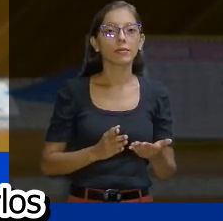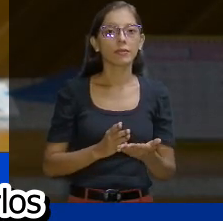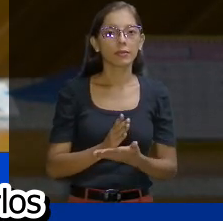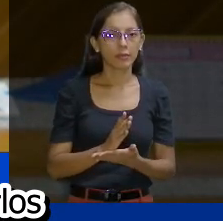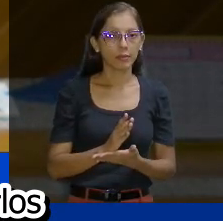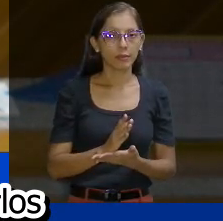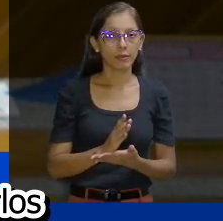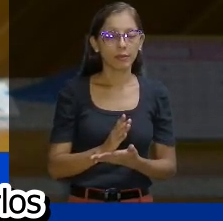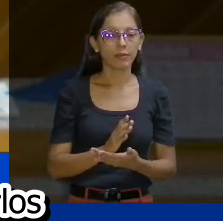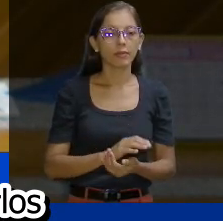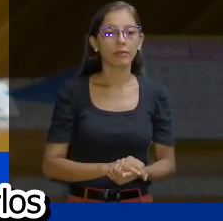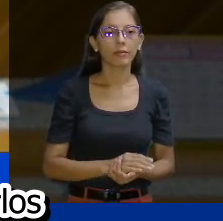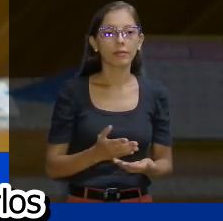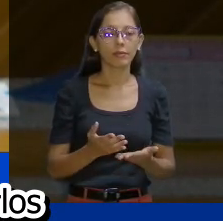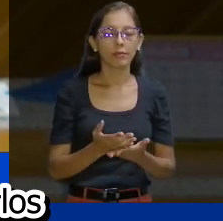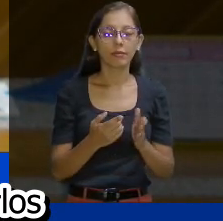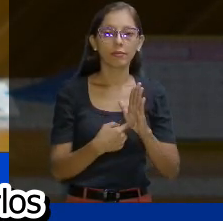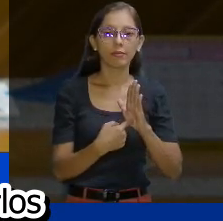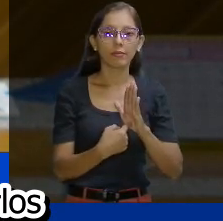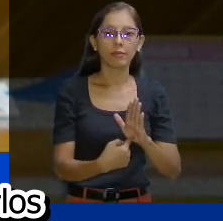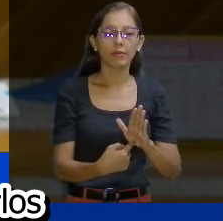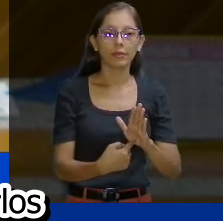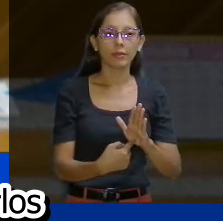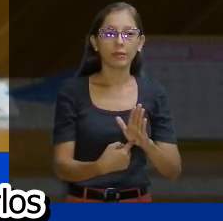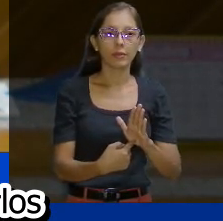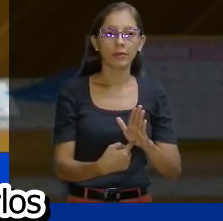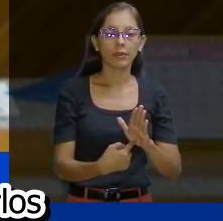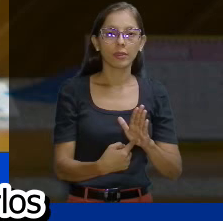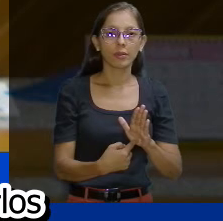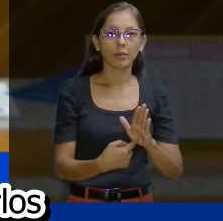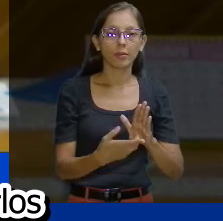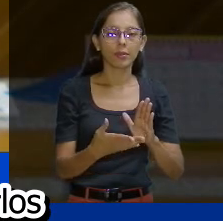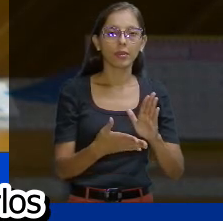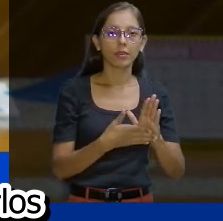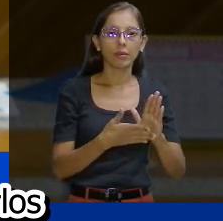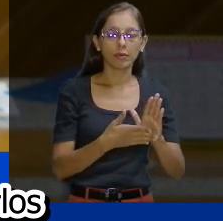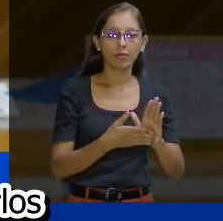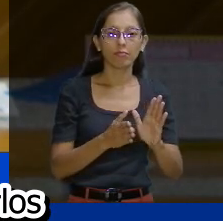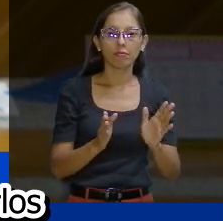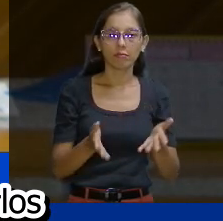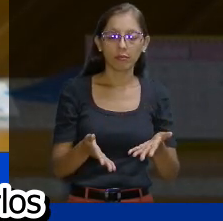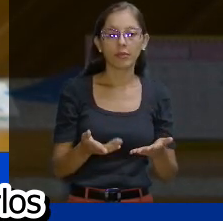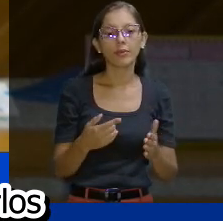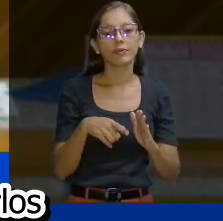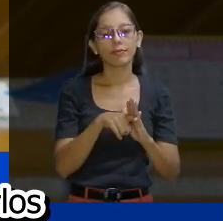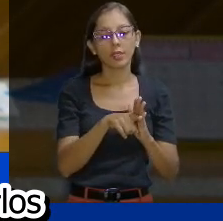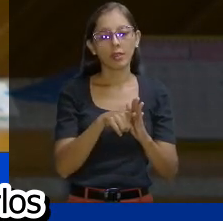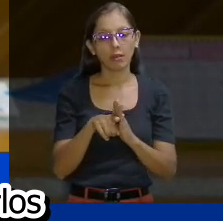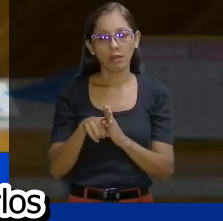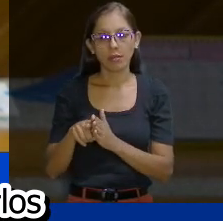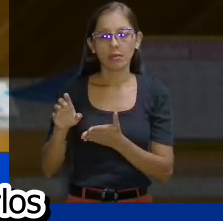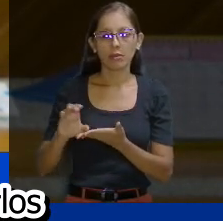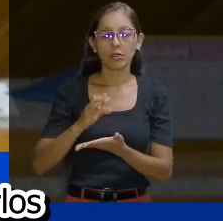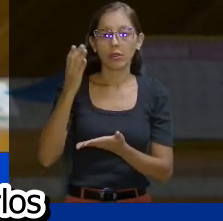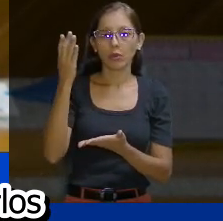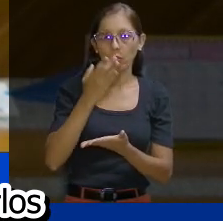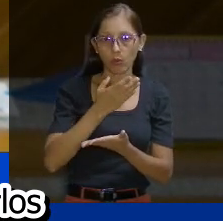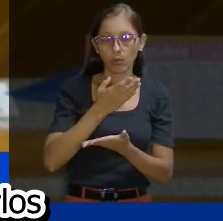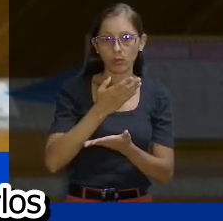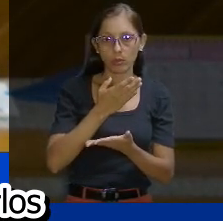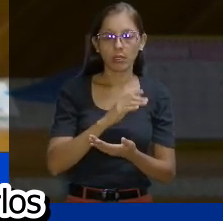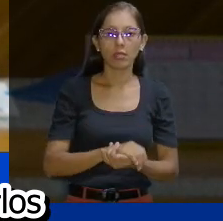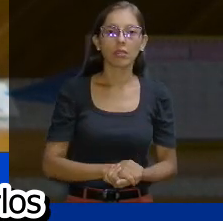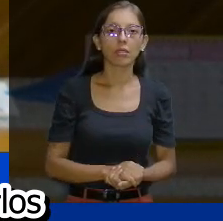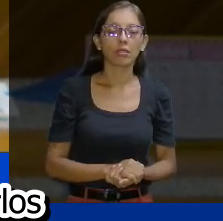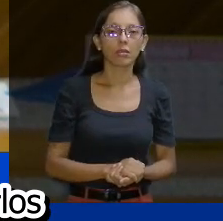proposição apresentada pelo juiz Carlos Torque de que, na análise das contas eleitorais, em procedimento de